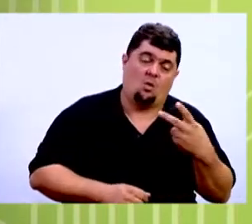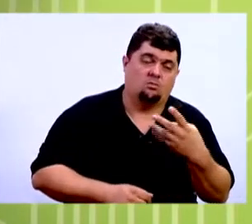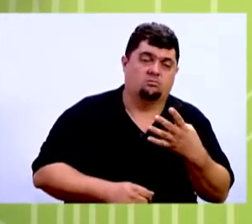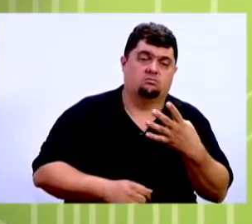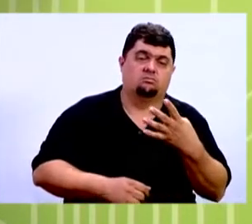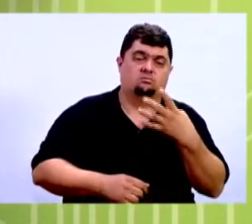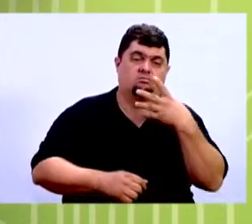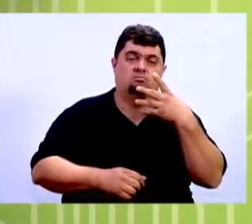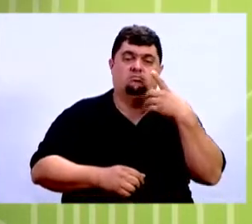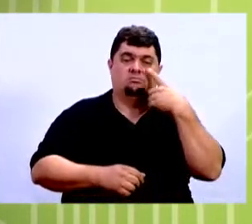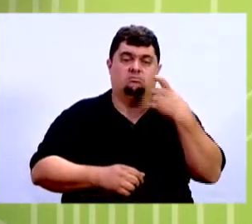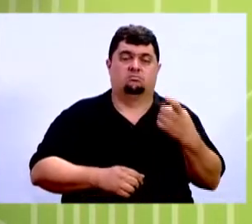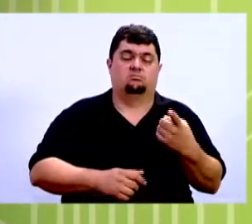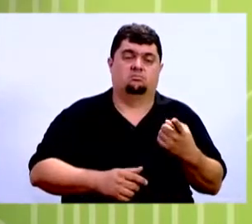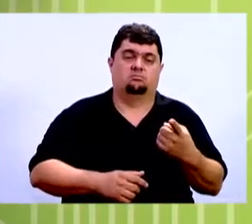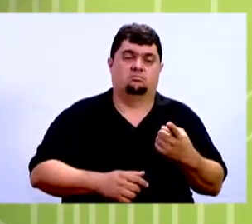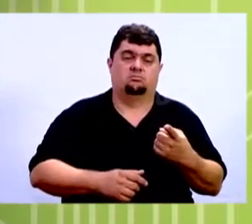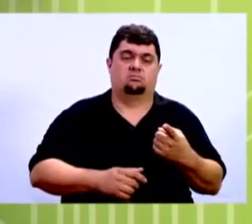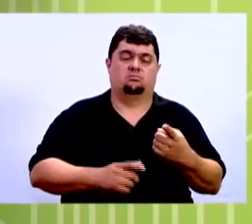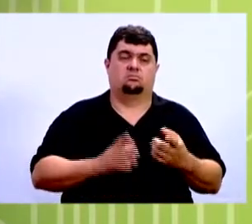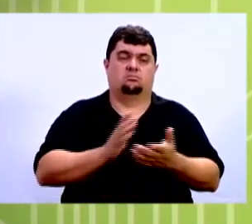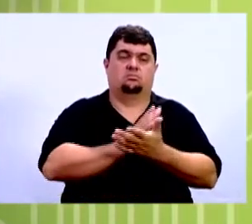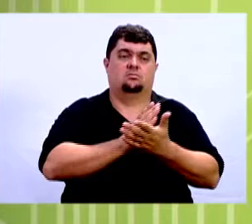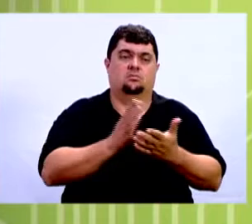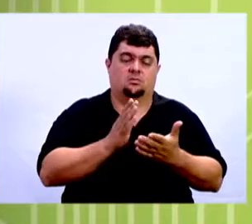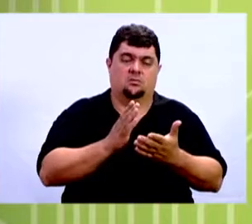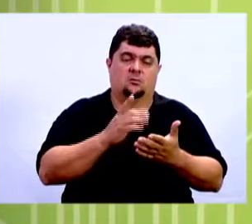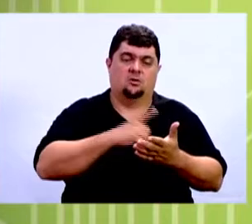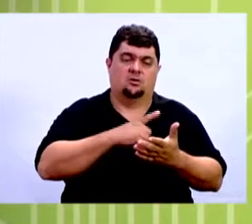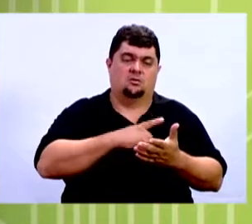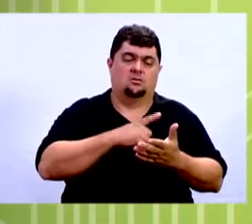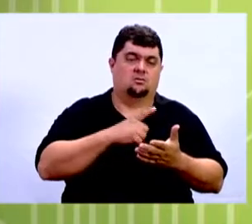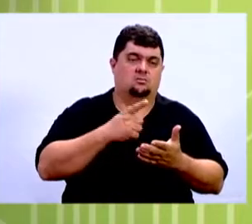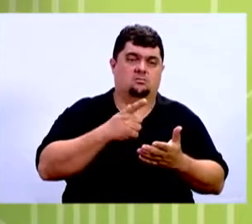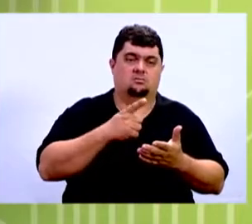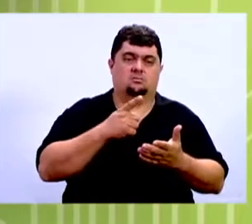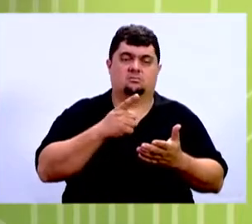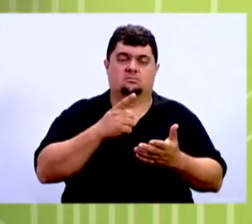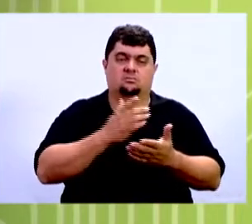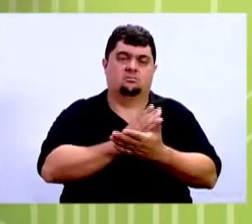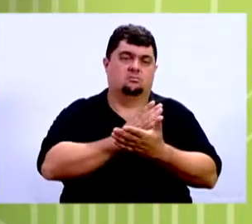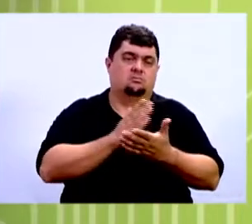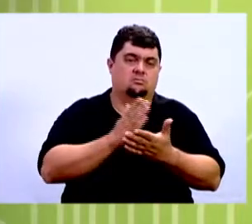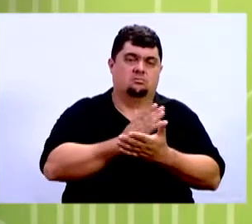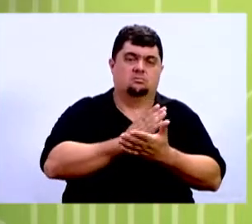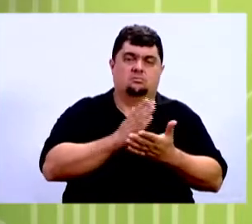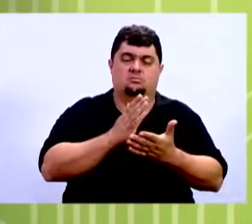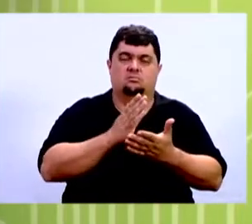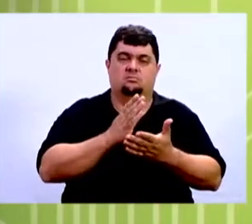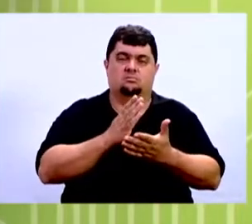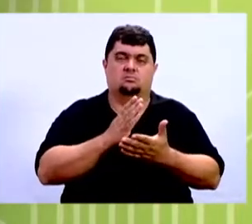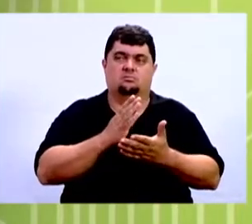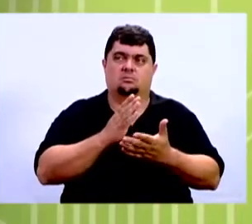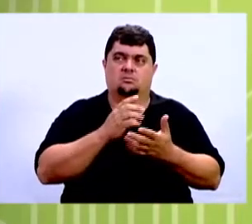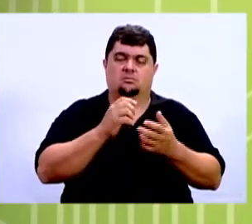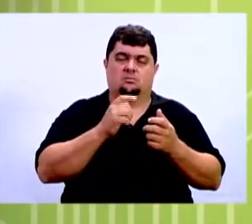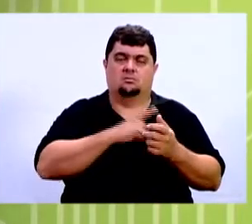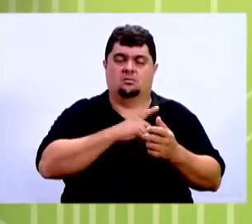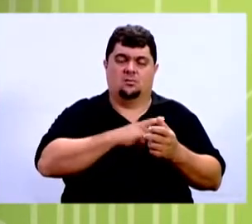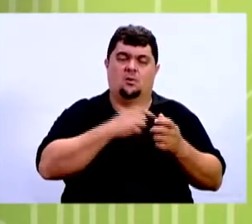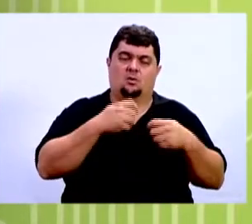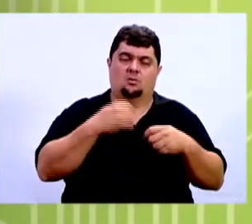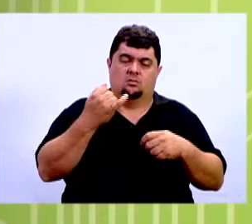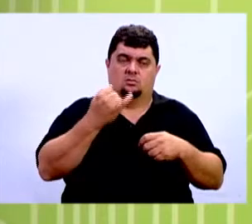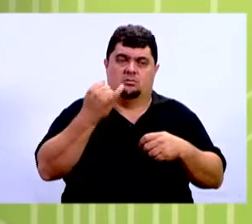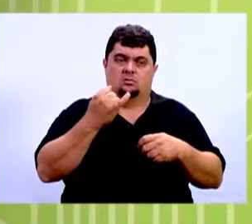Talvez a pessoa também está conversando e está divergindo, não tem nada a ver com o que ela está falando, para que vai trazer resultado para a sua pesquisa. Então isso tem que ser